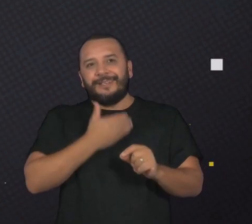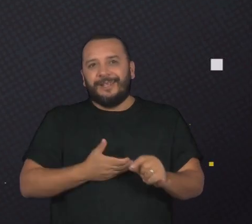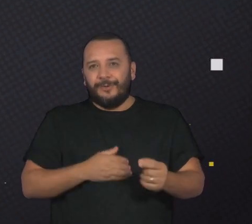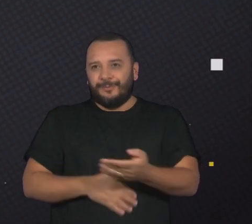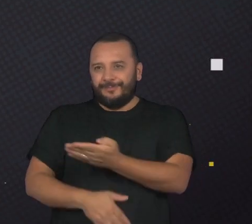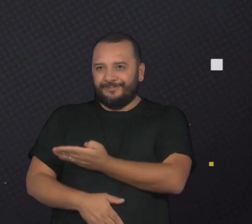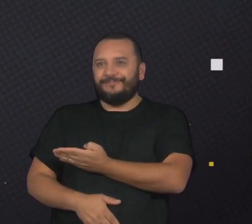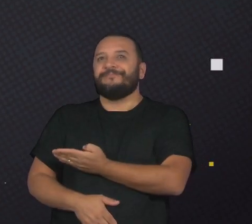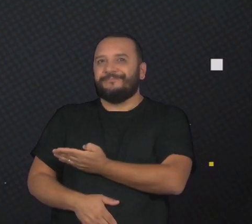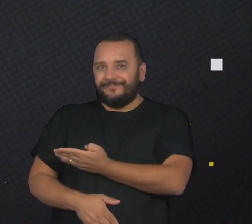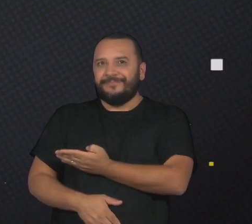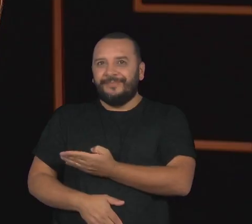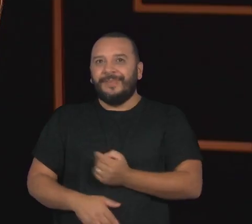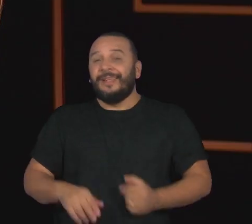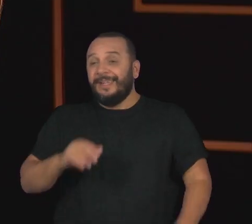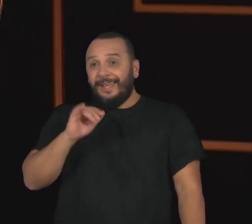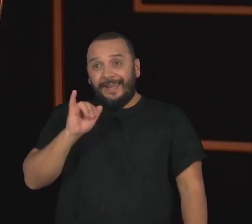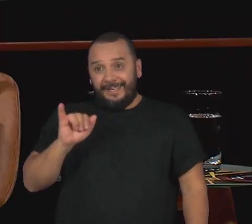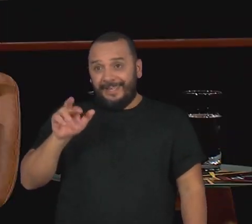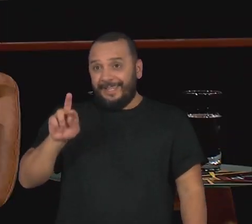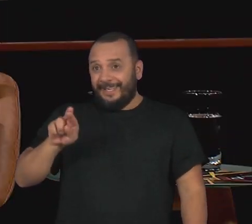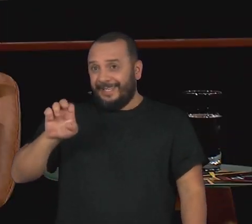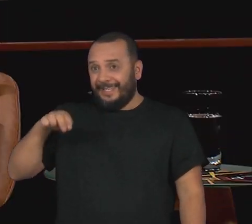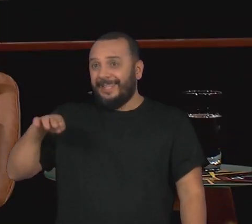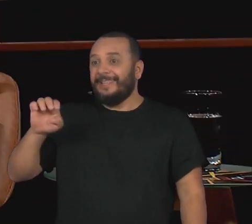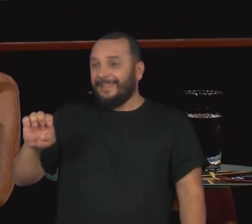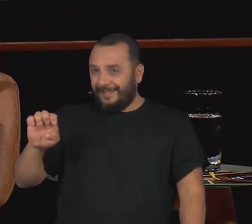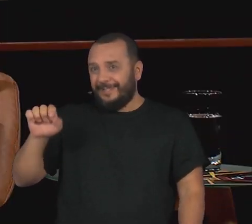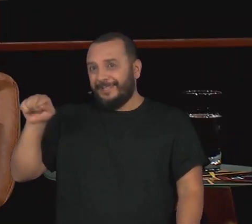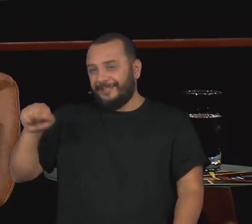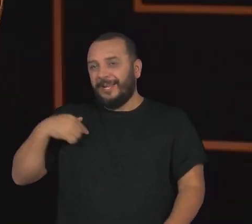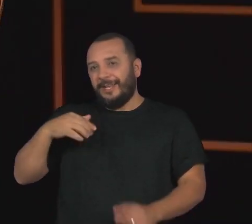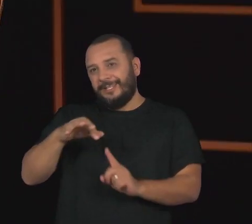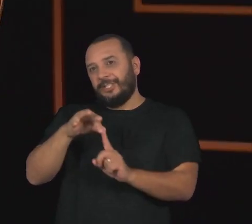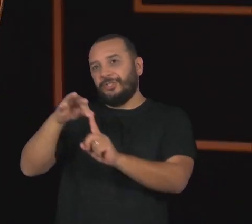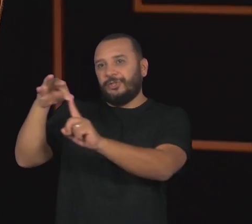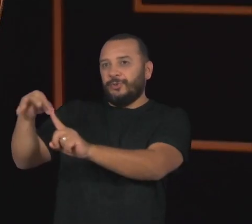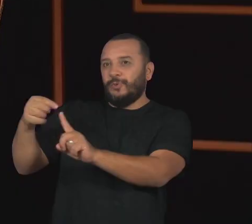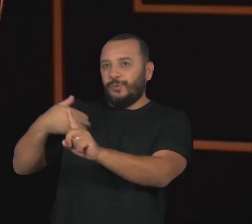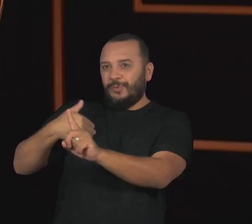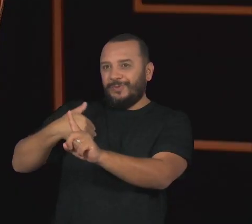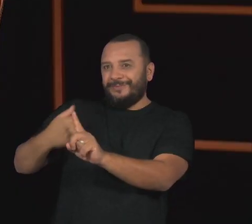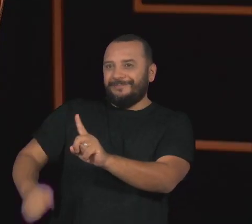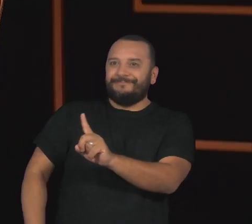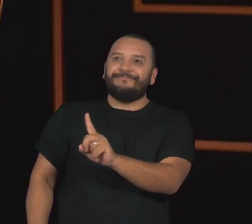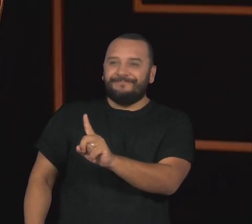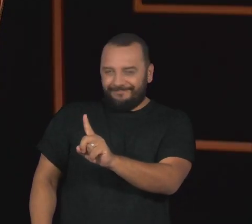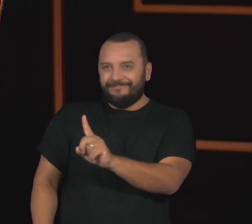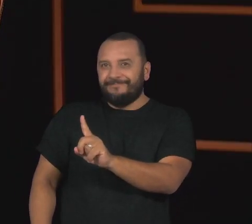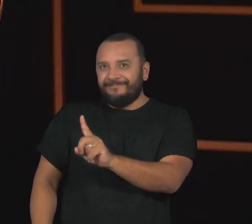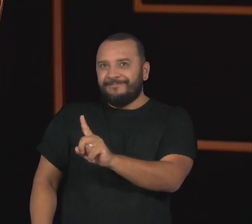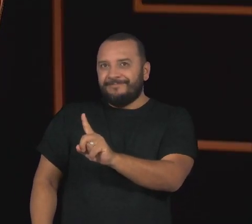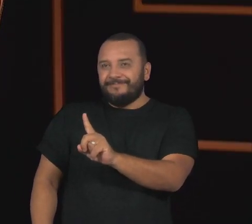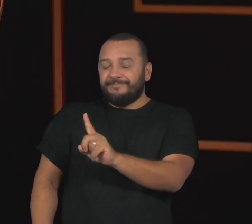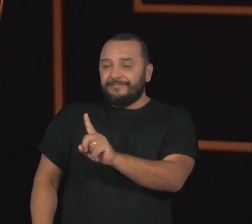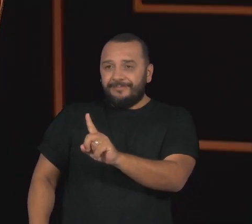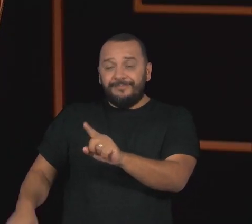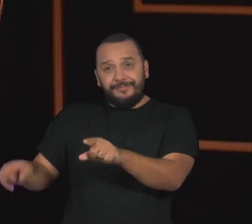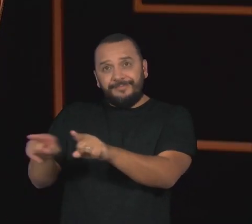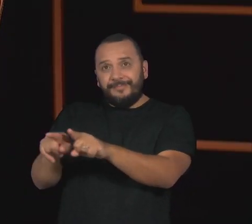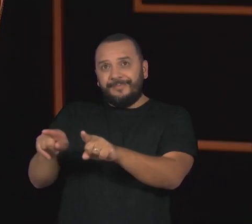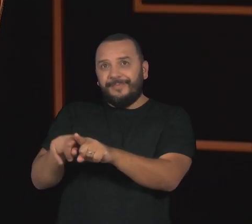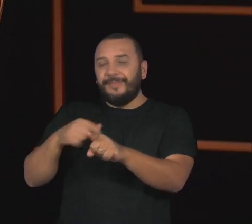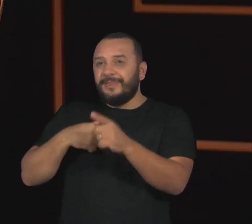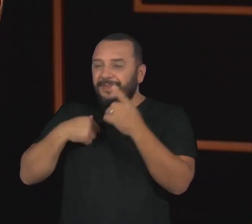experiência, foi exatamente a Irene Havashi, que era amiga da Ete Fraser, me indicou para ela. E logo em seguida eu fui fazer